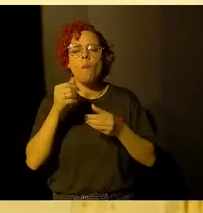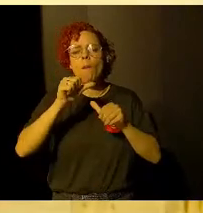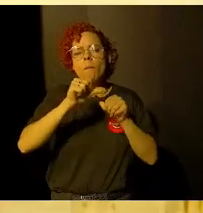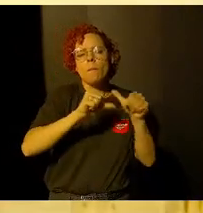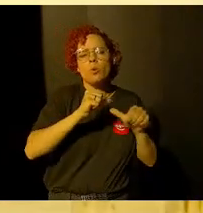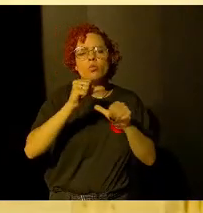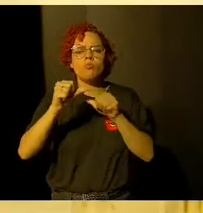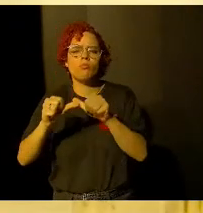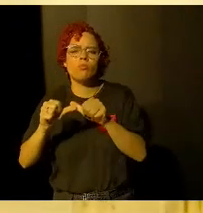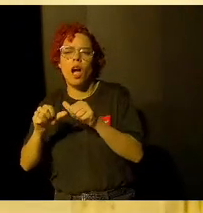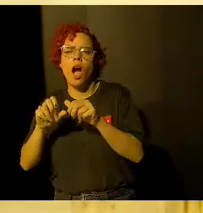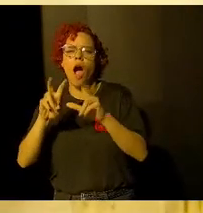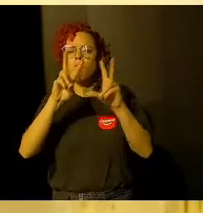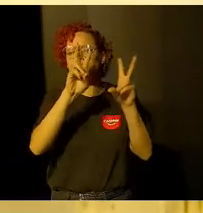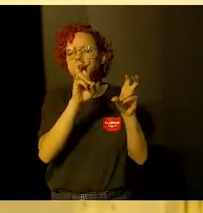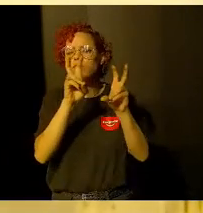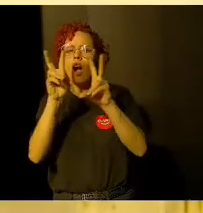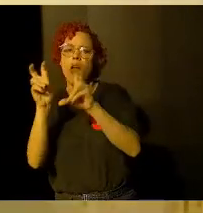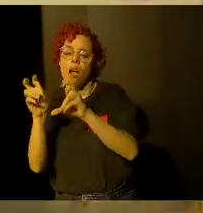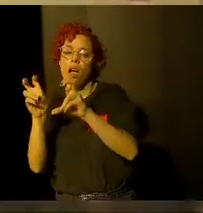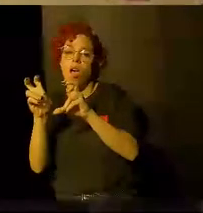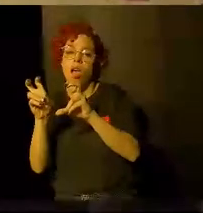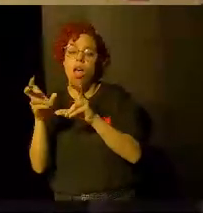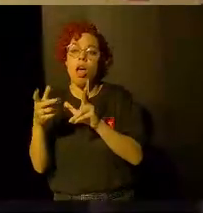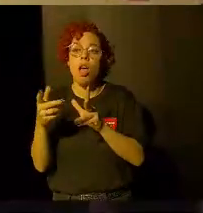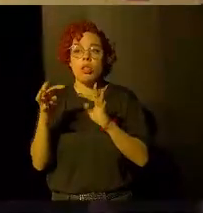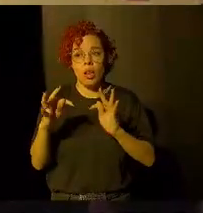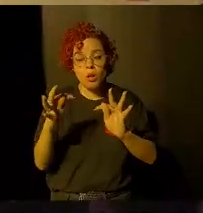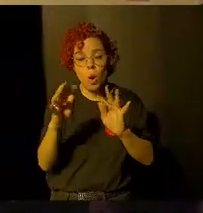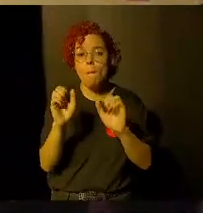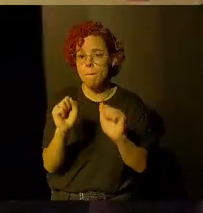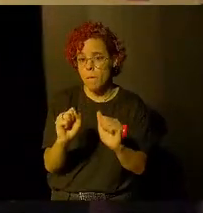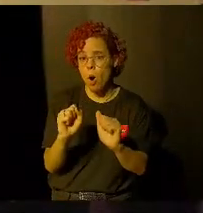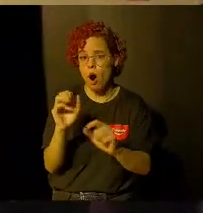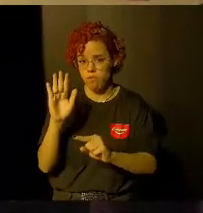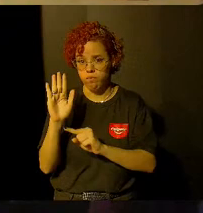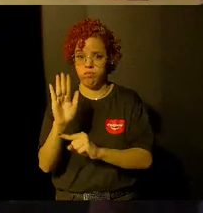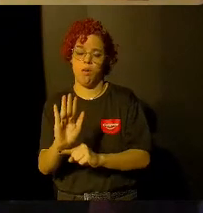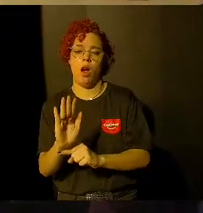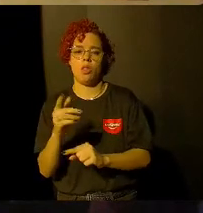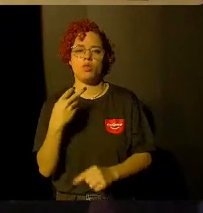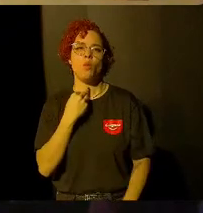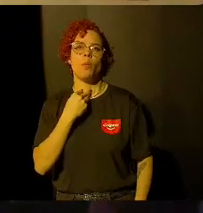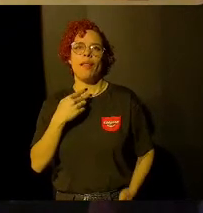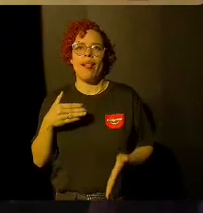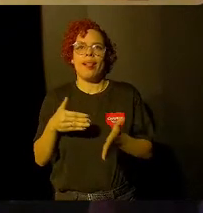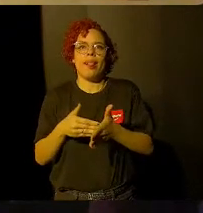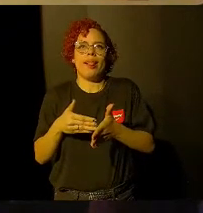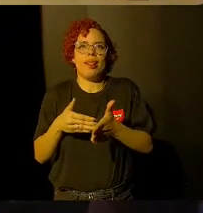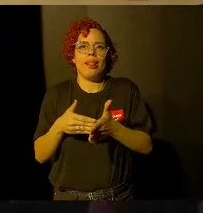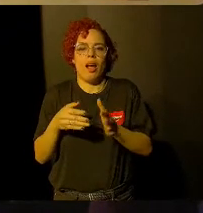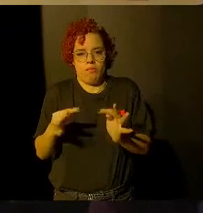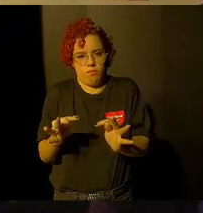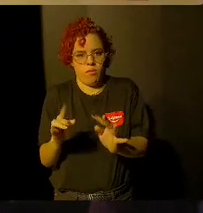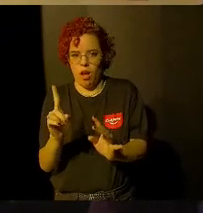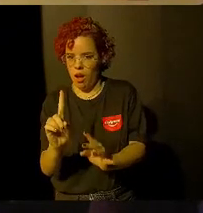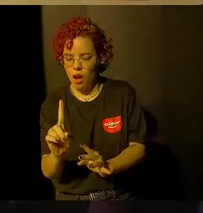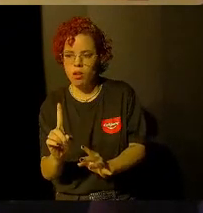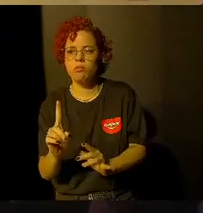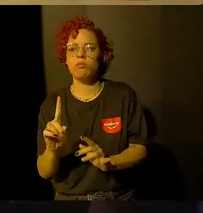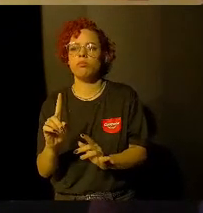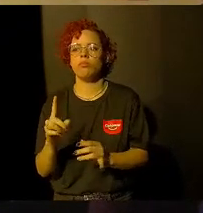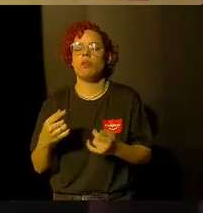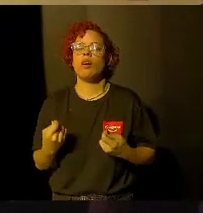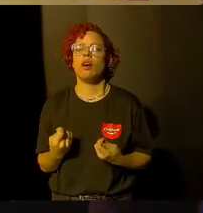temáticas portanto a tecnologia Sim pode ser bastante útil não nos podemos limitar a ela também não recomendo